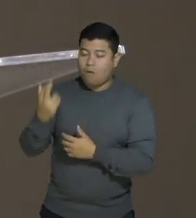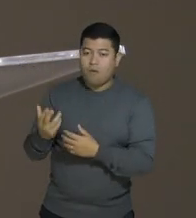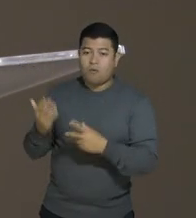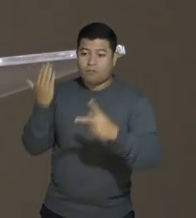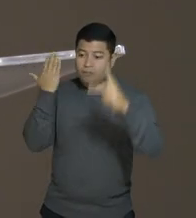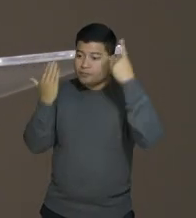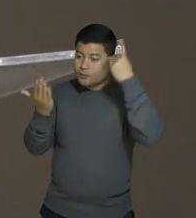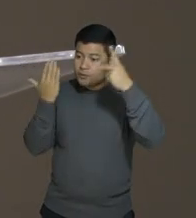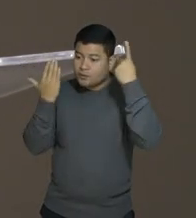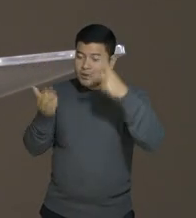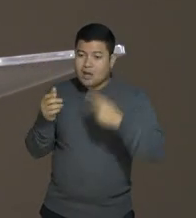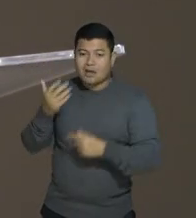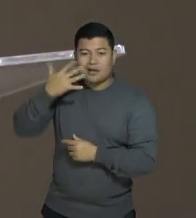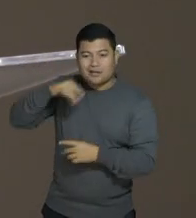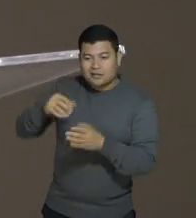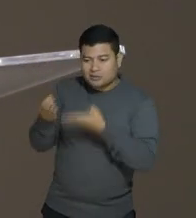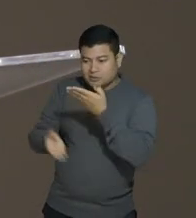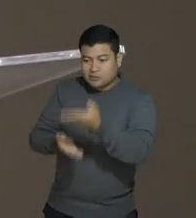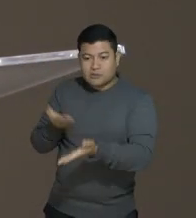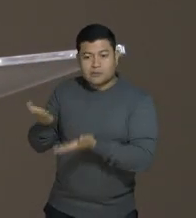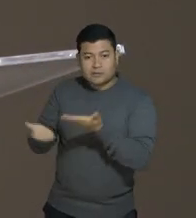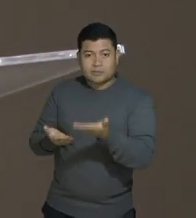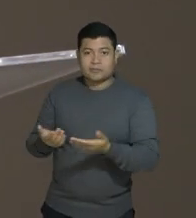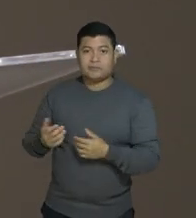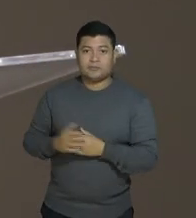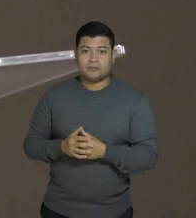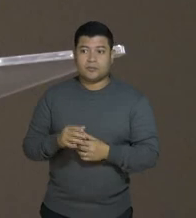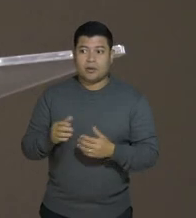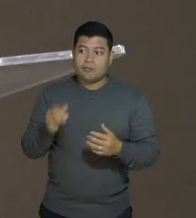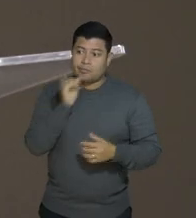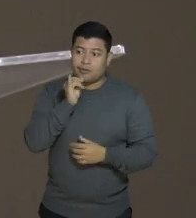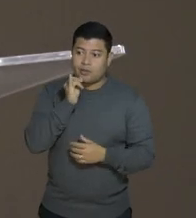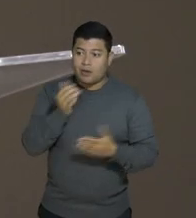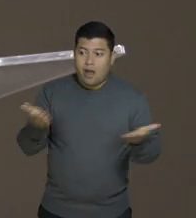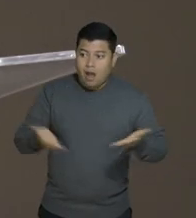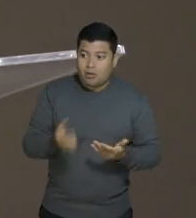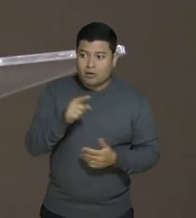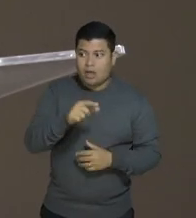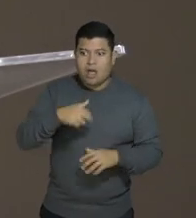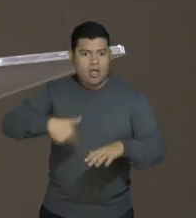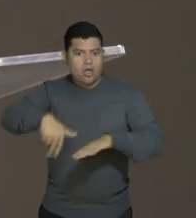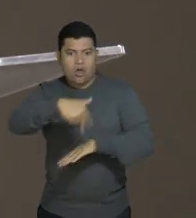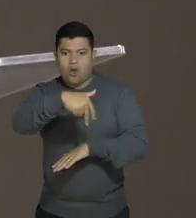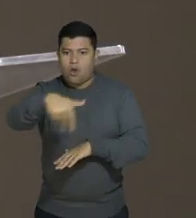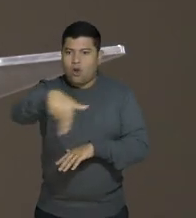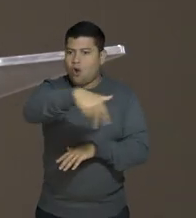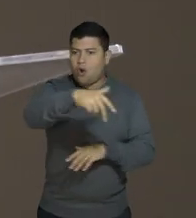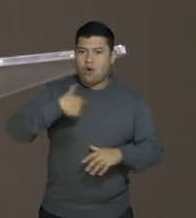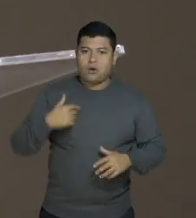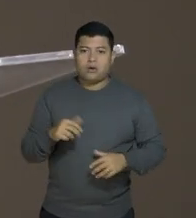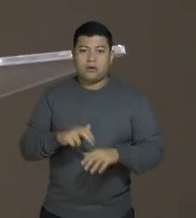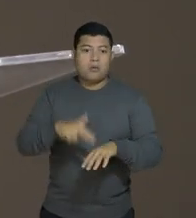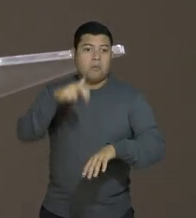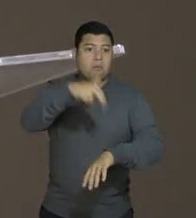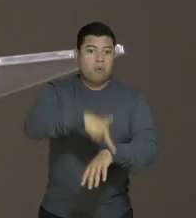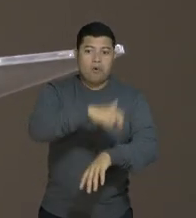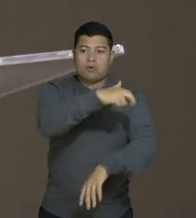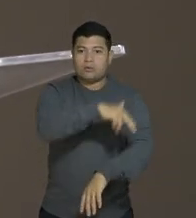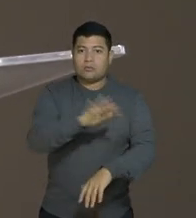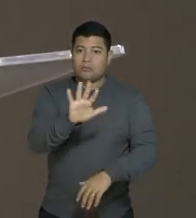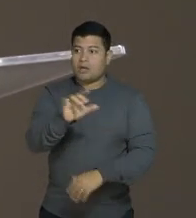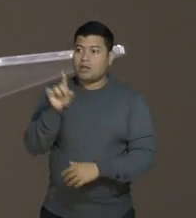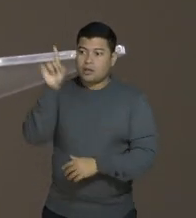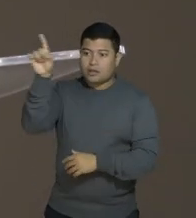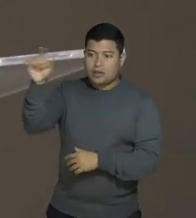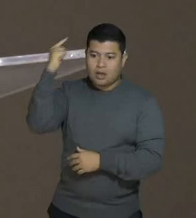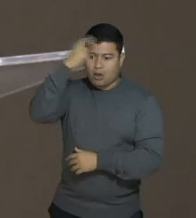para essa família. Ó, aqui ele já não está dando conta, que ele brinca, ele corre, ele pula, só que lá ele vai ficar 4 horas.